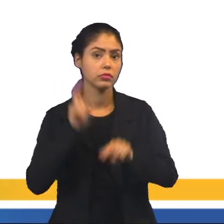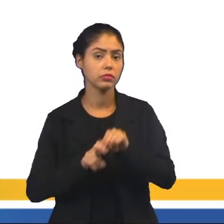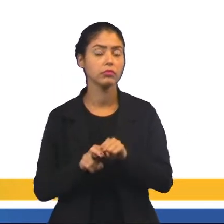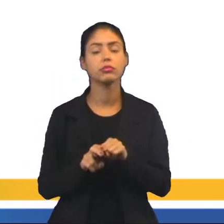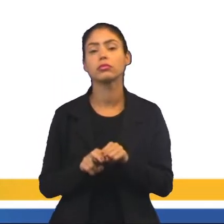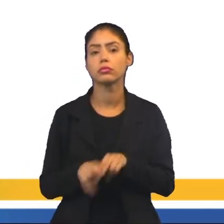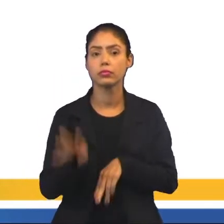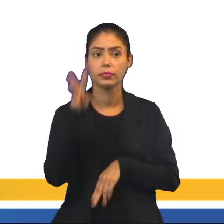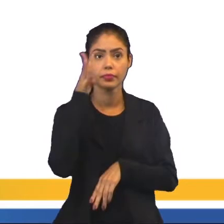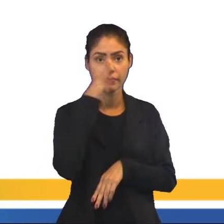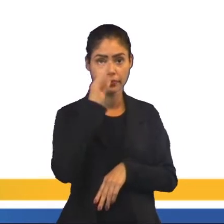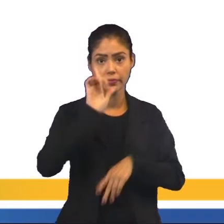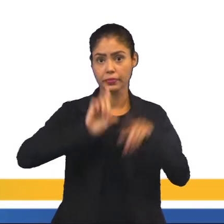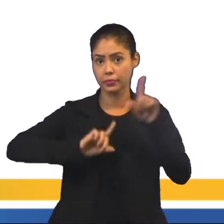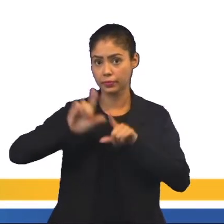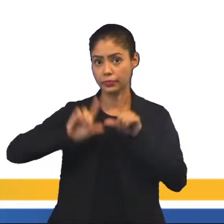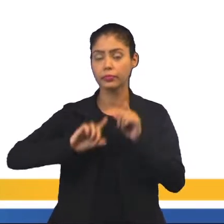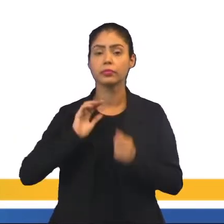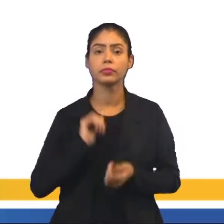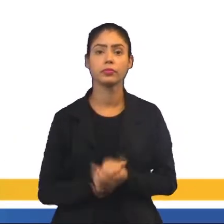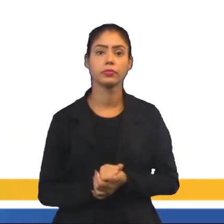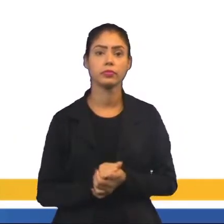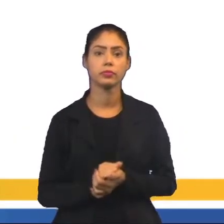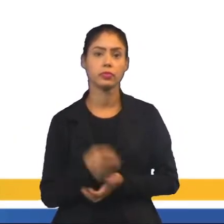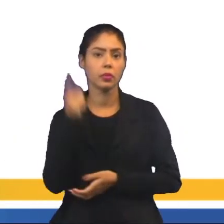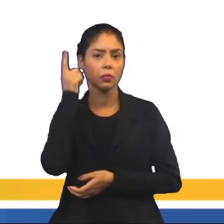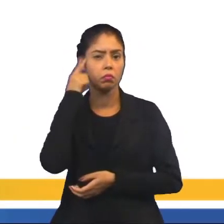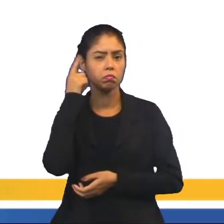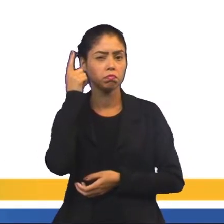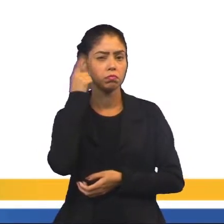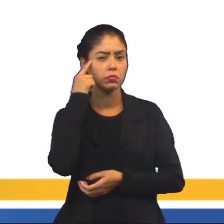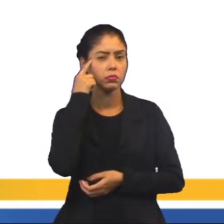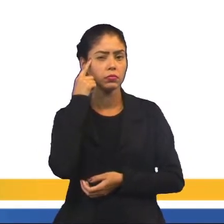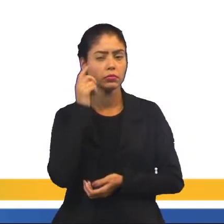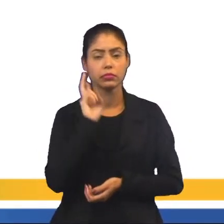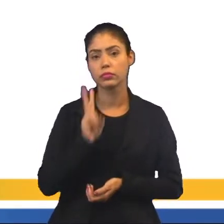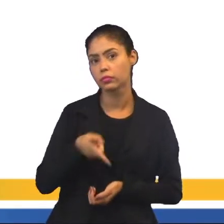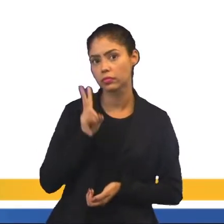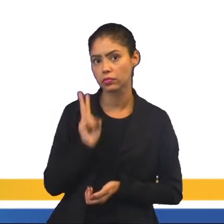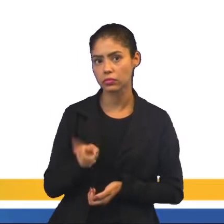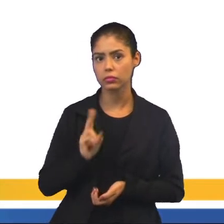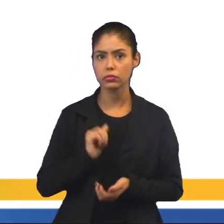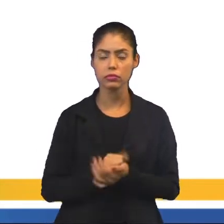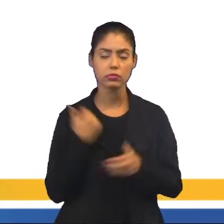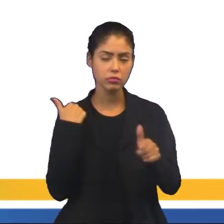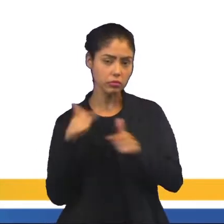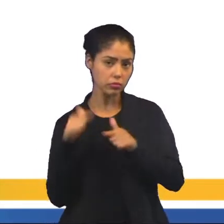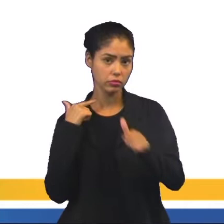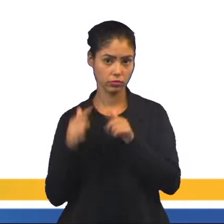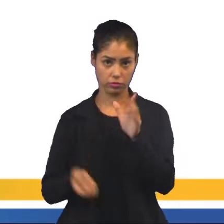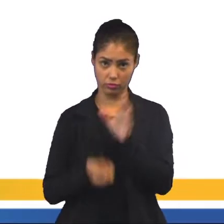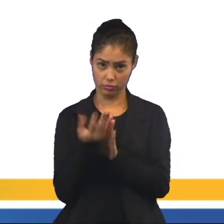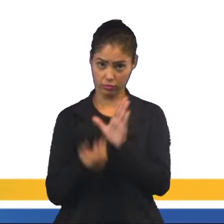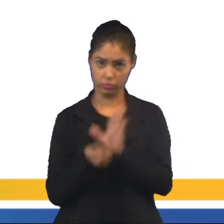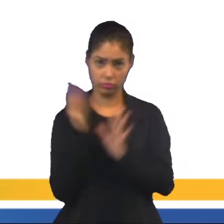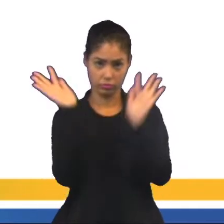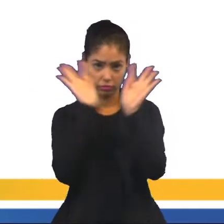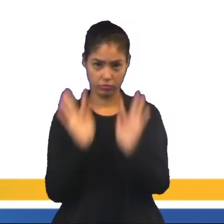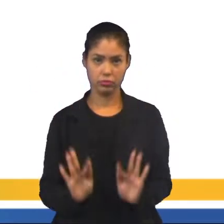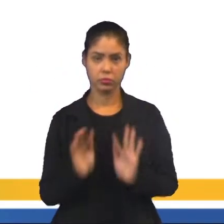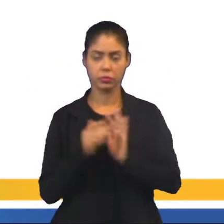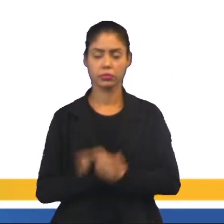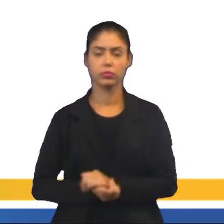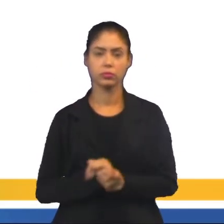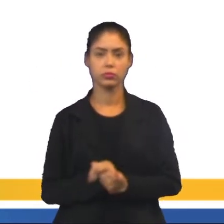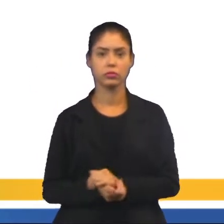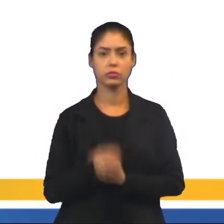sentado, assistindo televisão, né, com aquela mentalidade de que sempre só trabalhar produz a felicidade. E